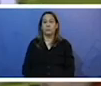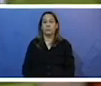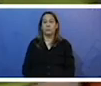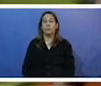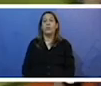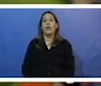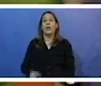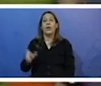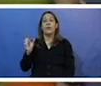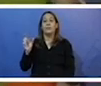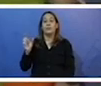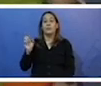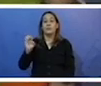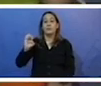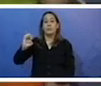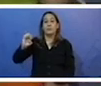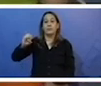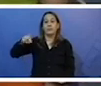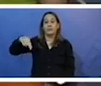Encantado.